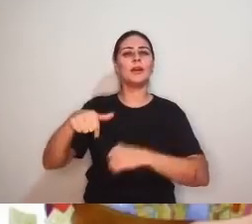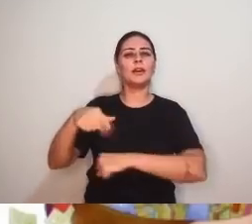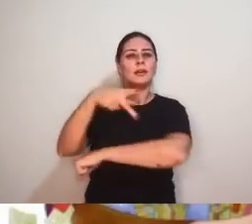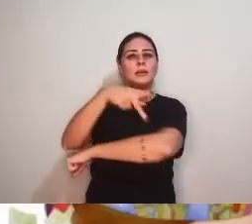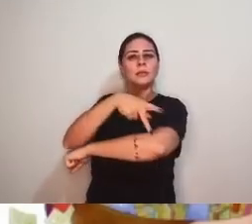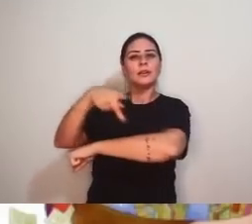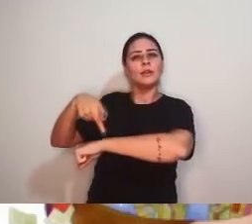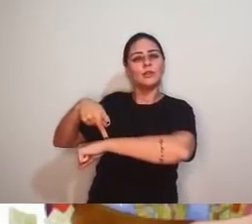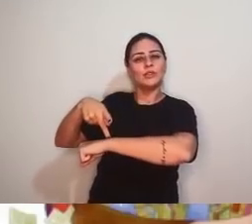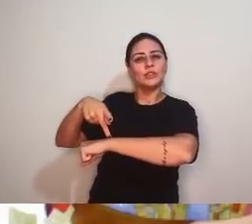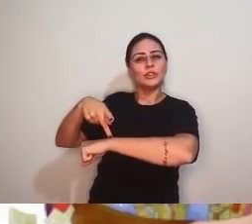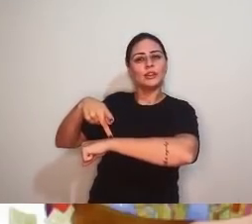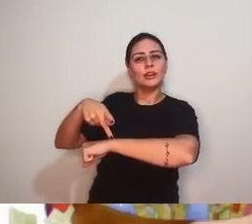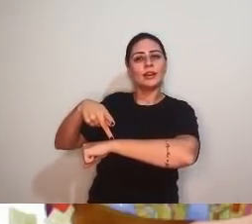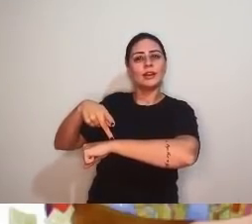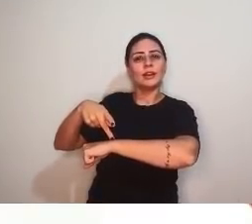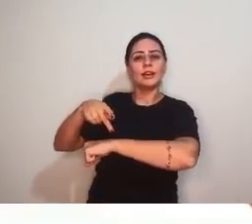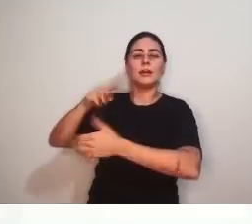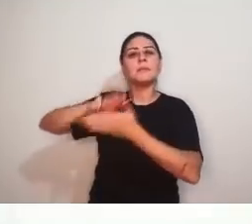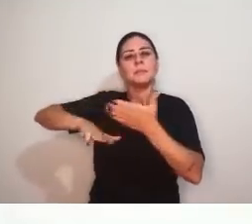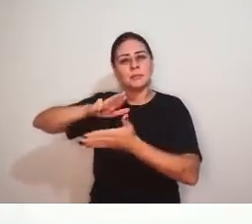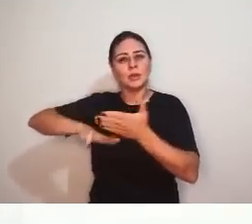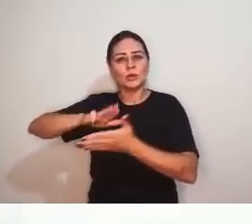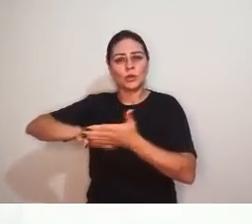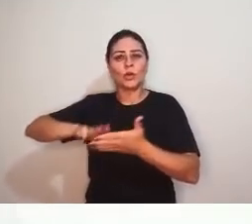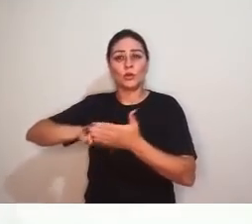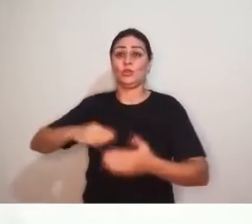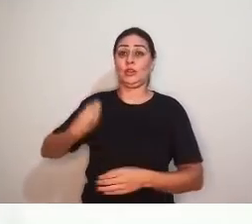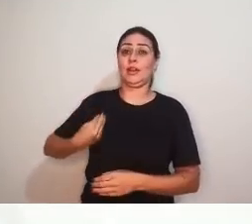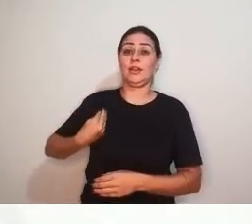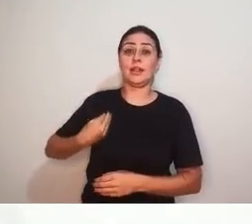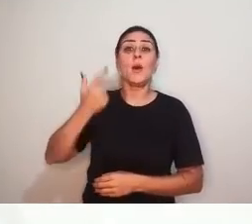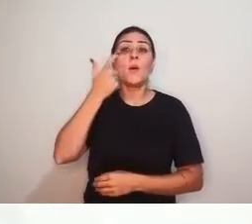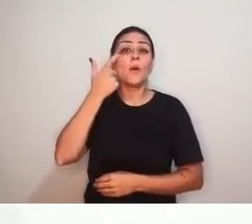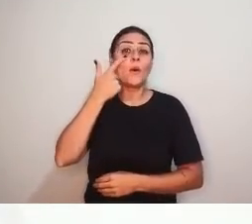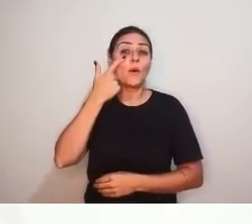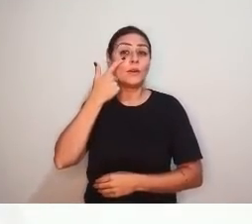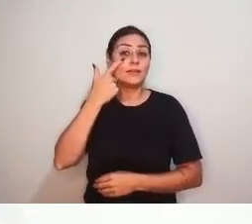metodologia, com a metodologia, ela está aqui, né?